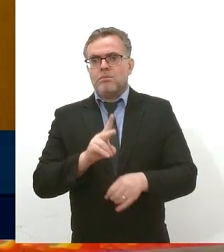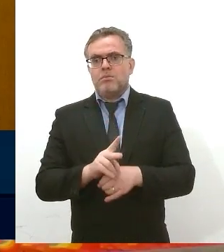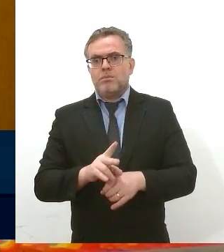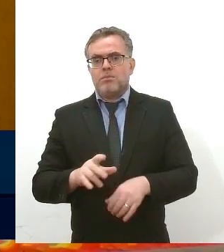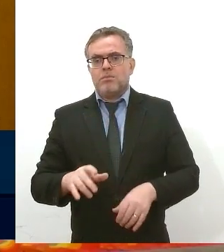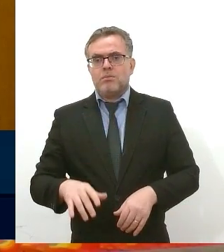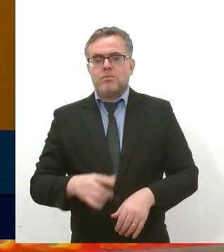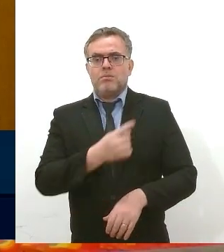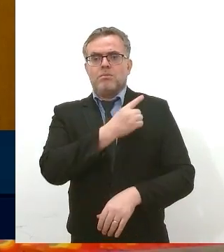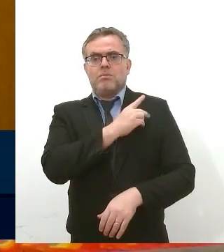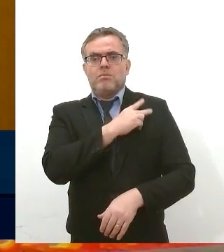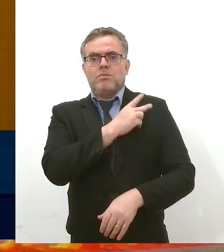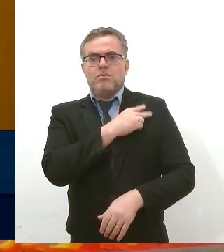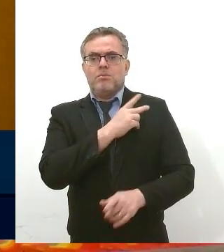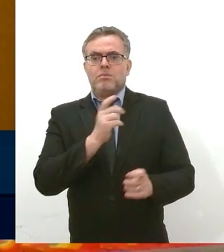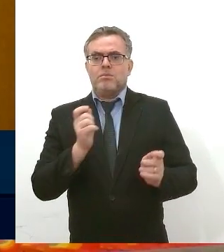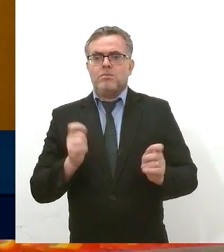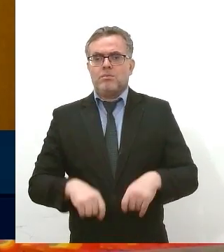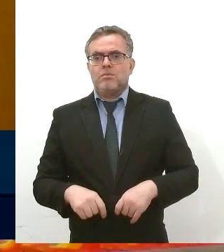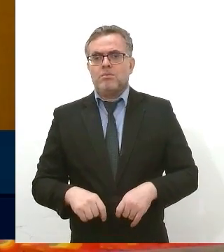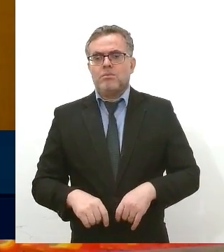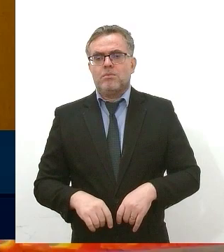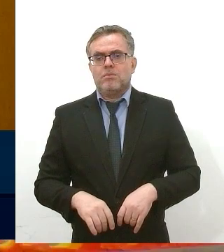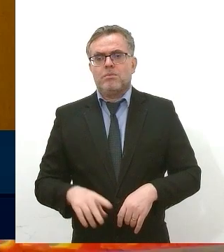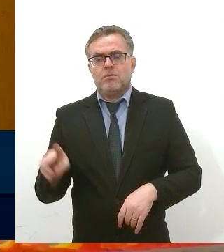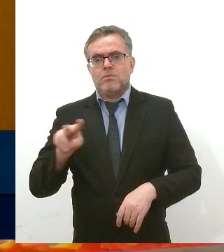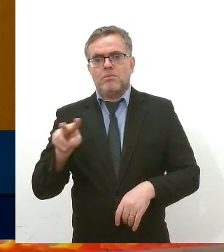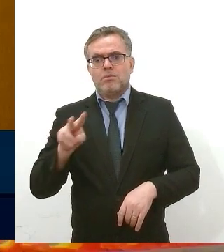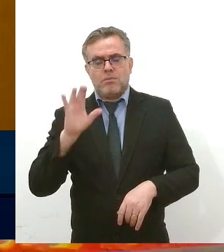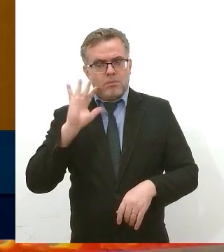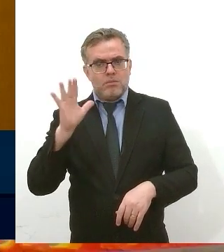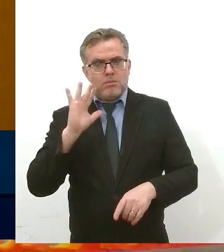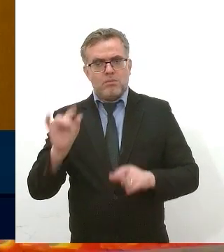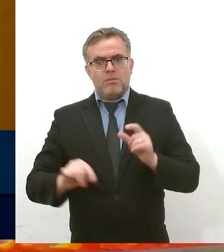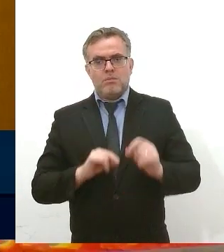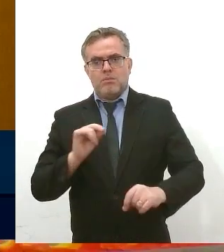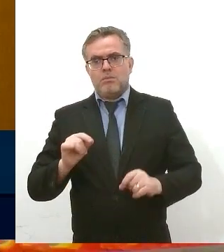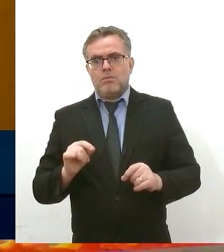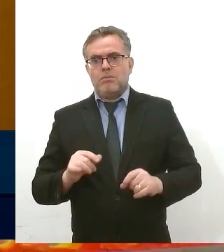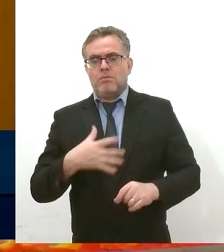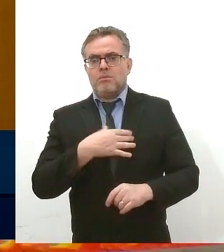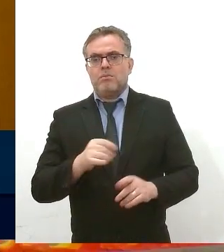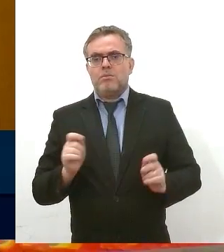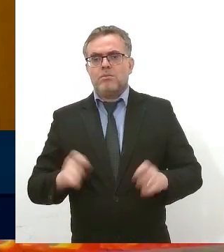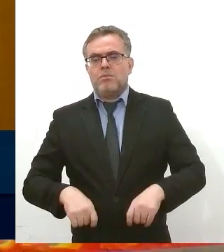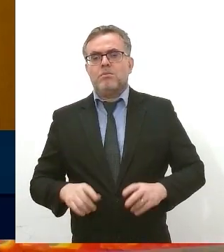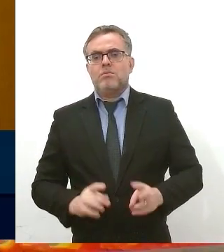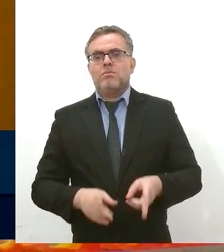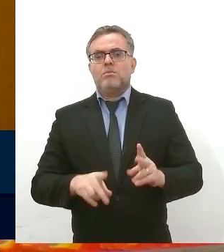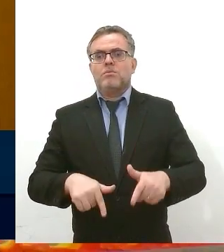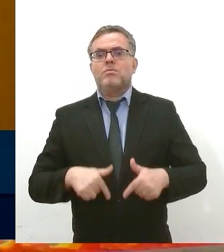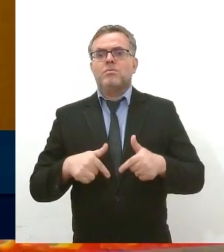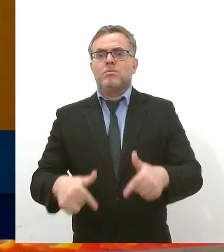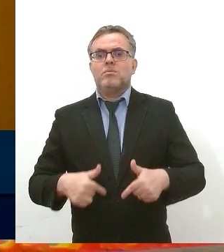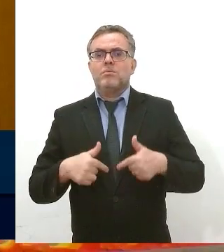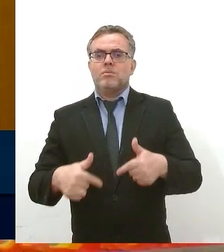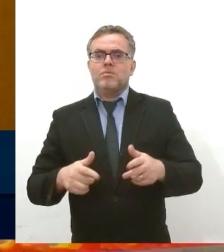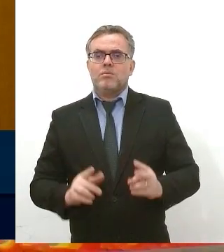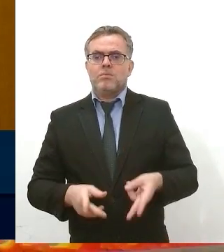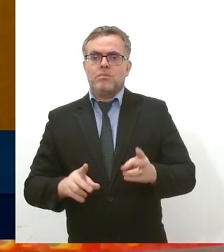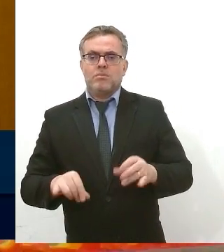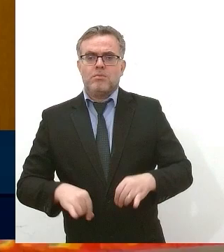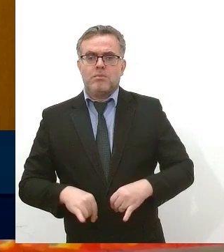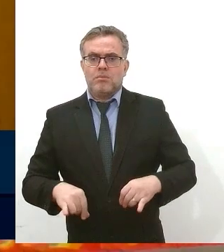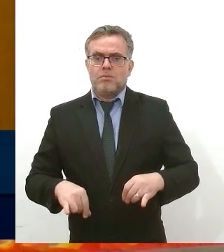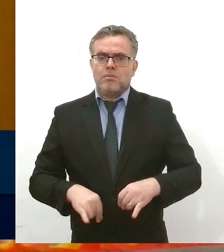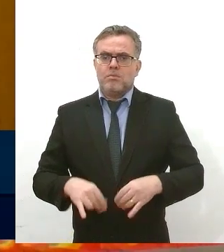sonho para ele, dos filhos continuarem, aí eu persisti, mesmo sofrendo. Imagine outras